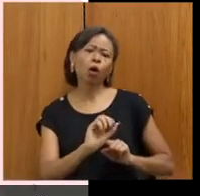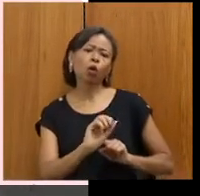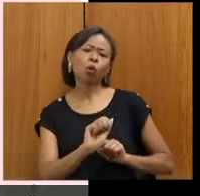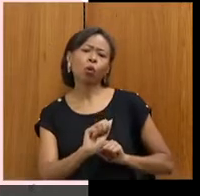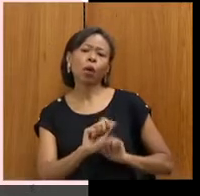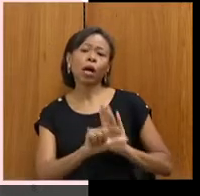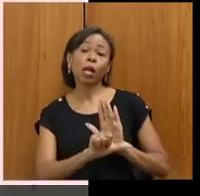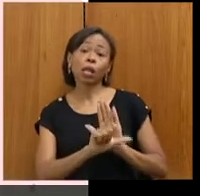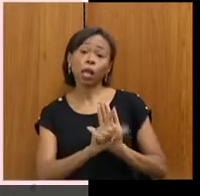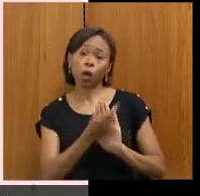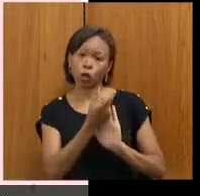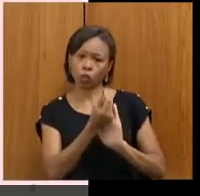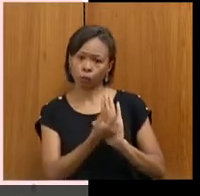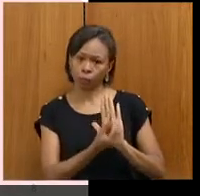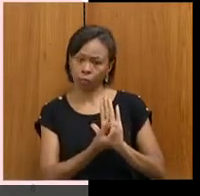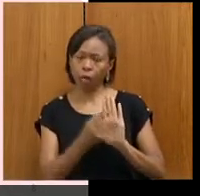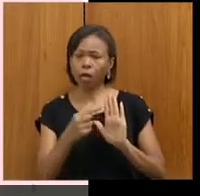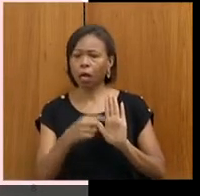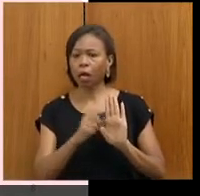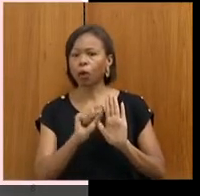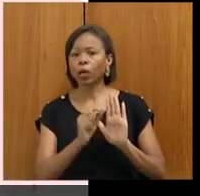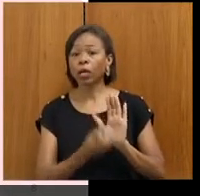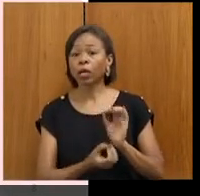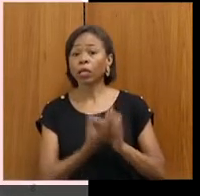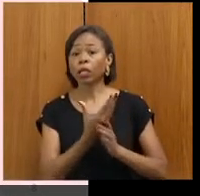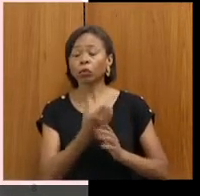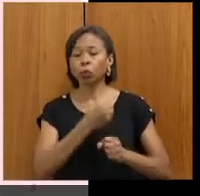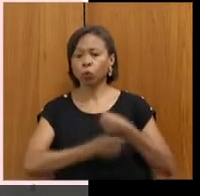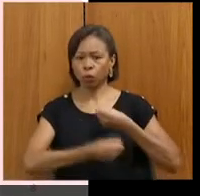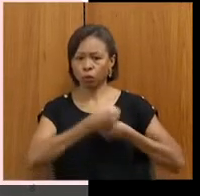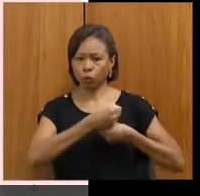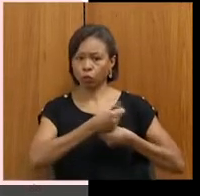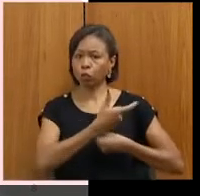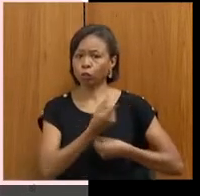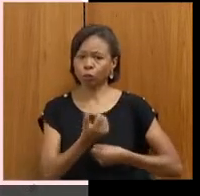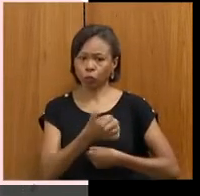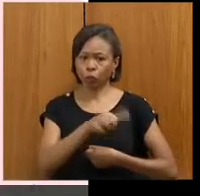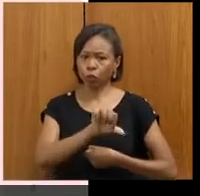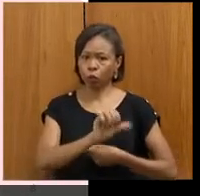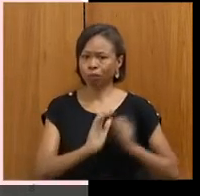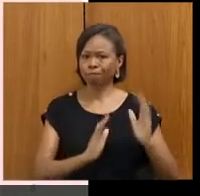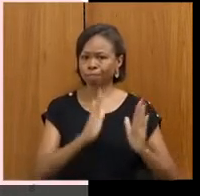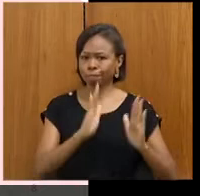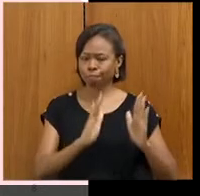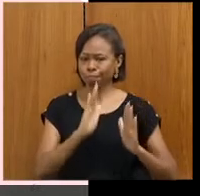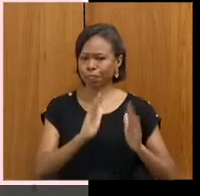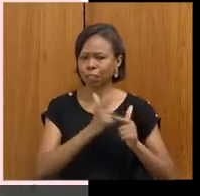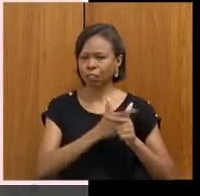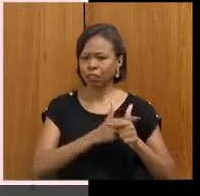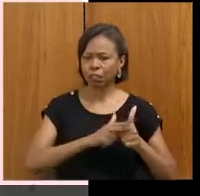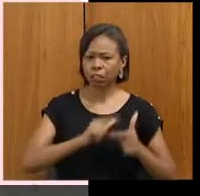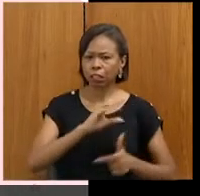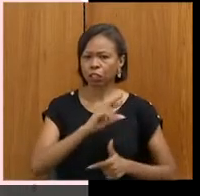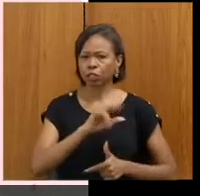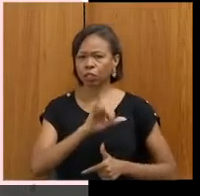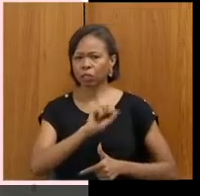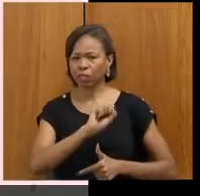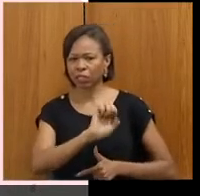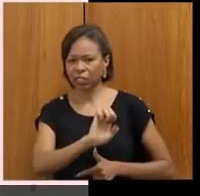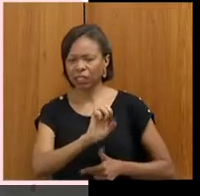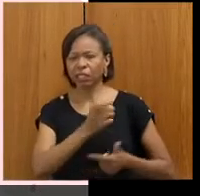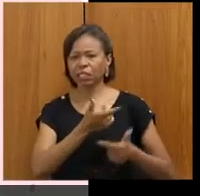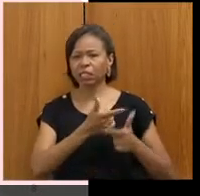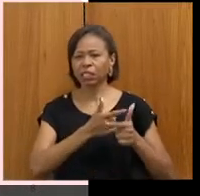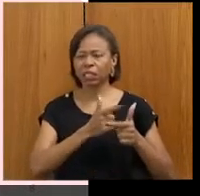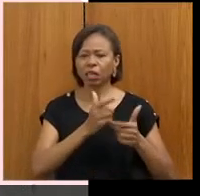ela foi elaborada no ano passado no momento de crise né no momento da pandemia no auge da crise então